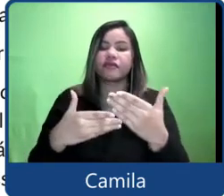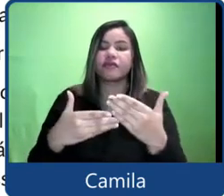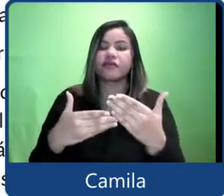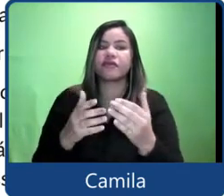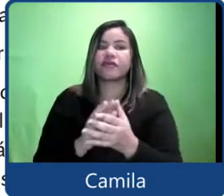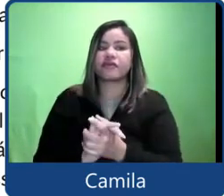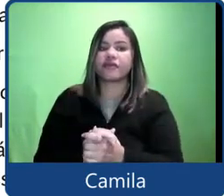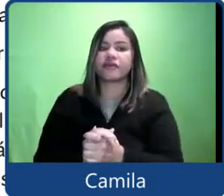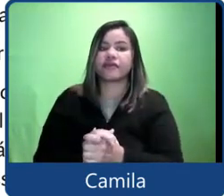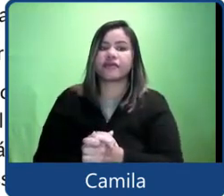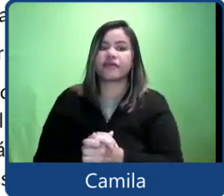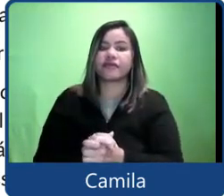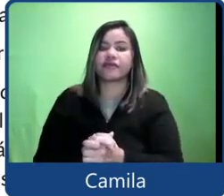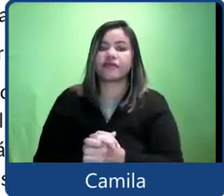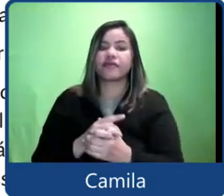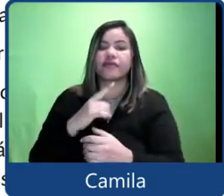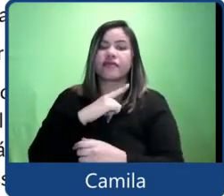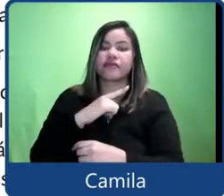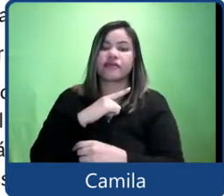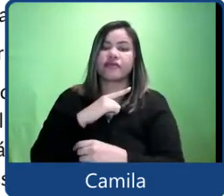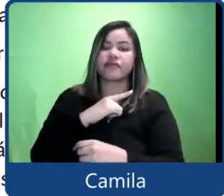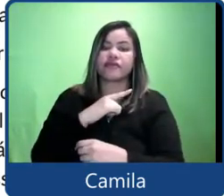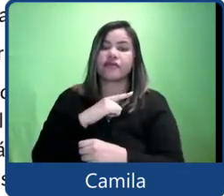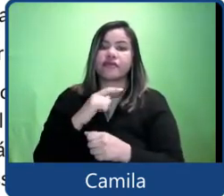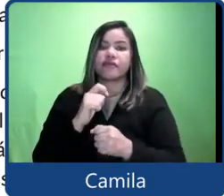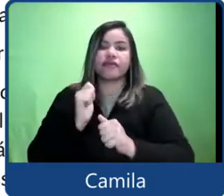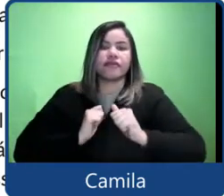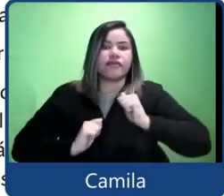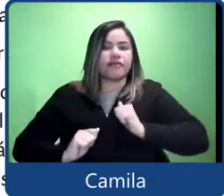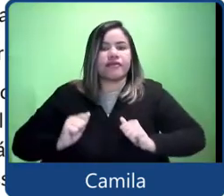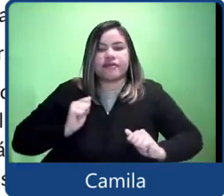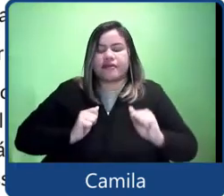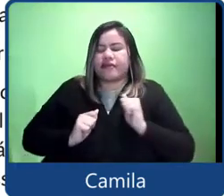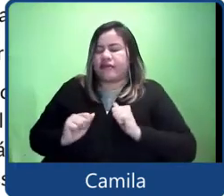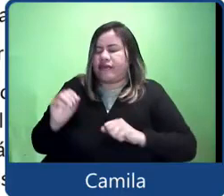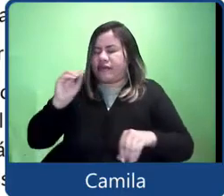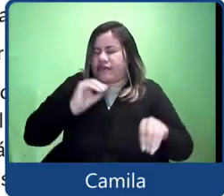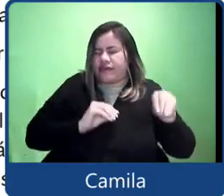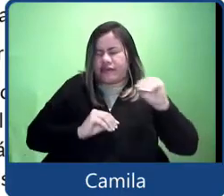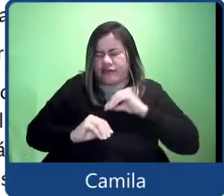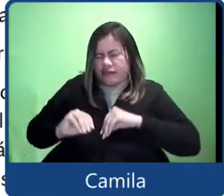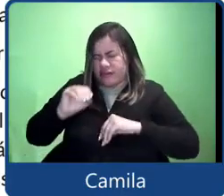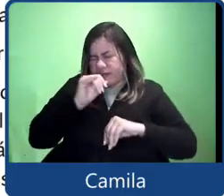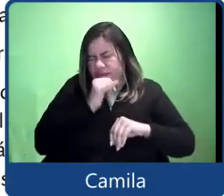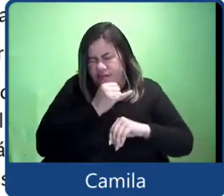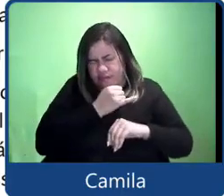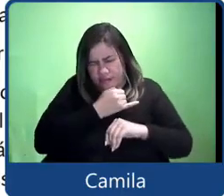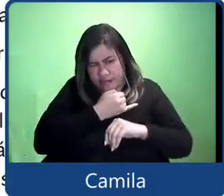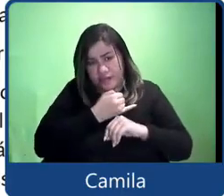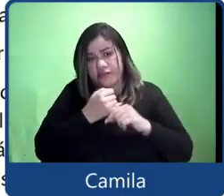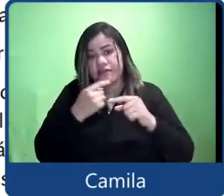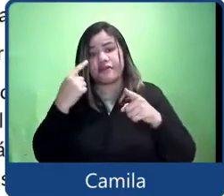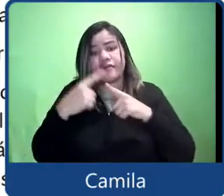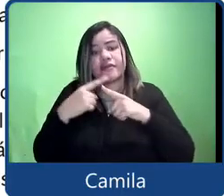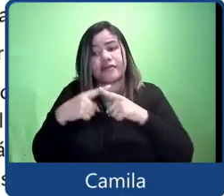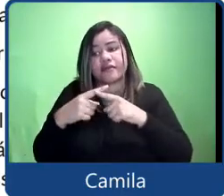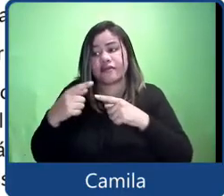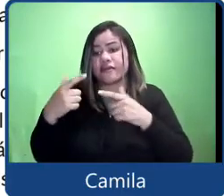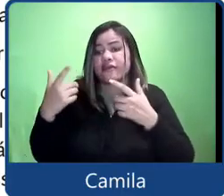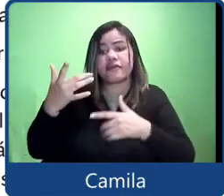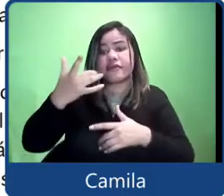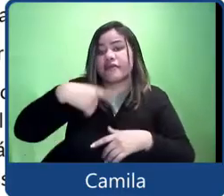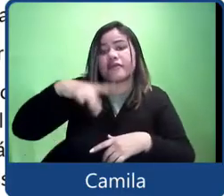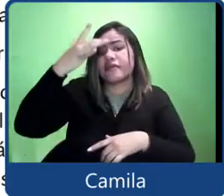também vai ter muito episódio de ansiedade, de depressão, porque a gente vai estar num ambiente de incerteza, de não saber o que